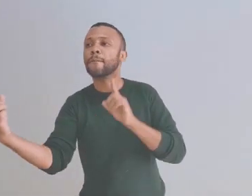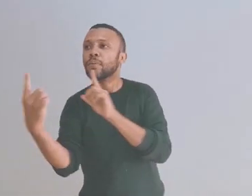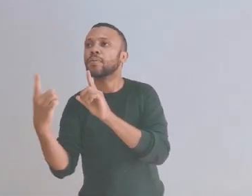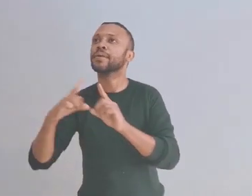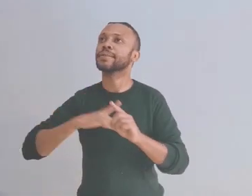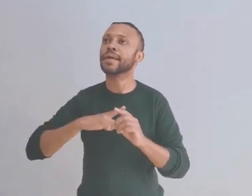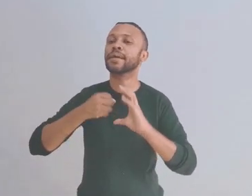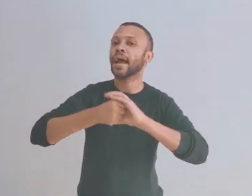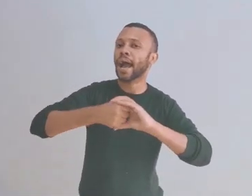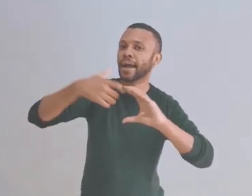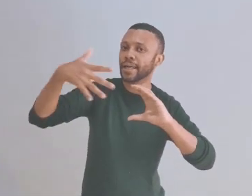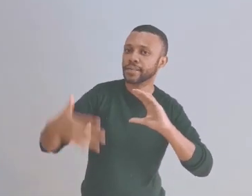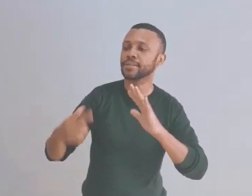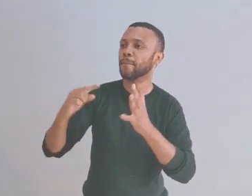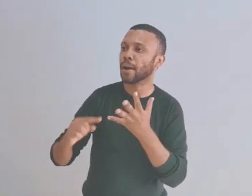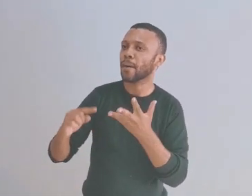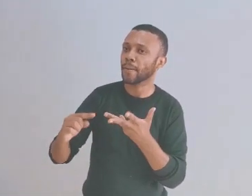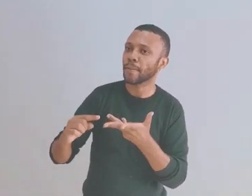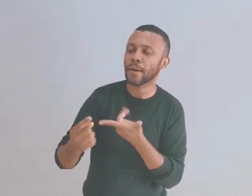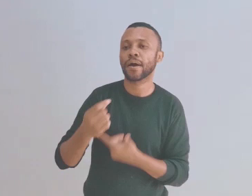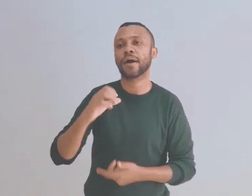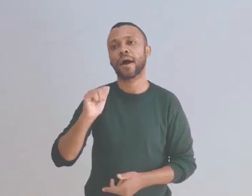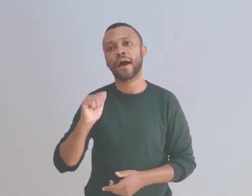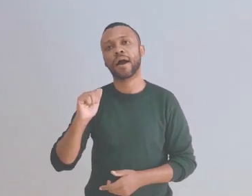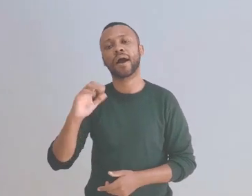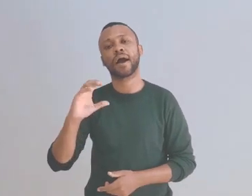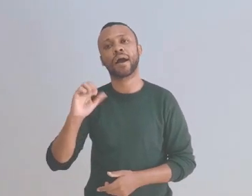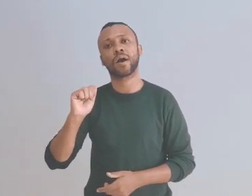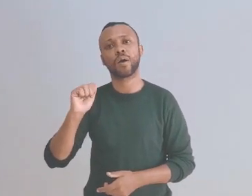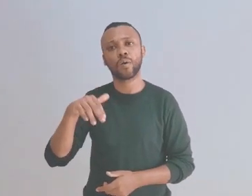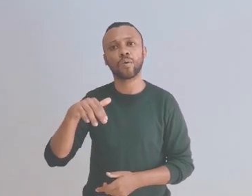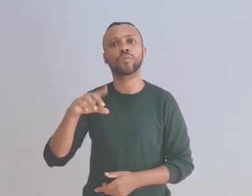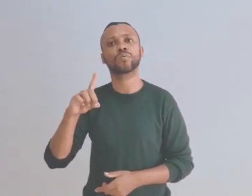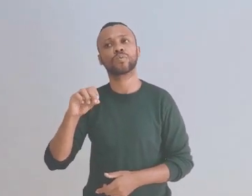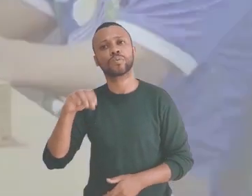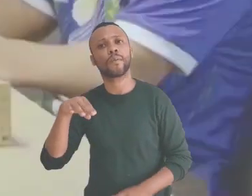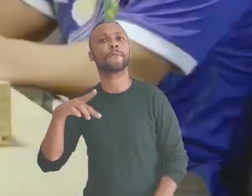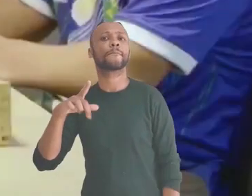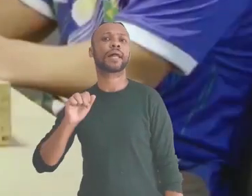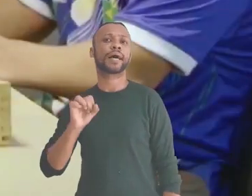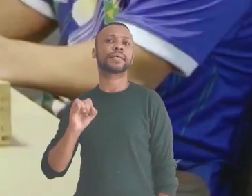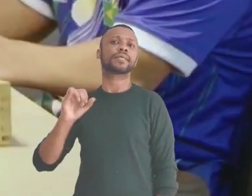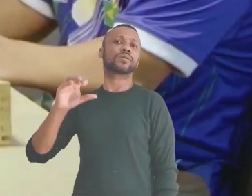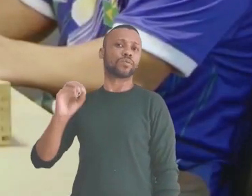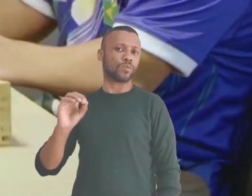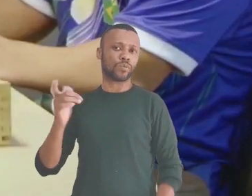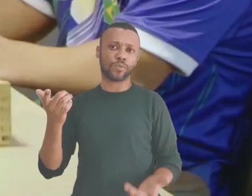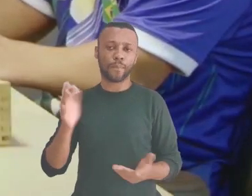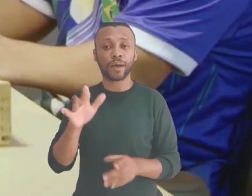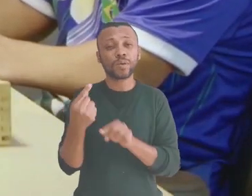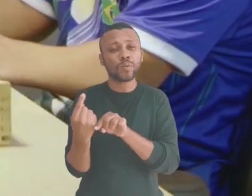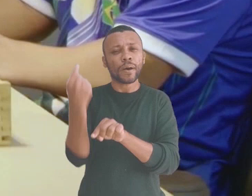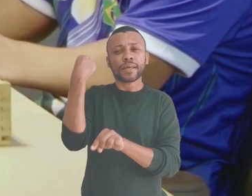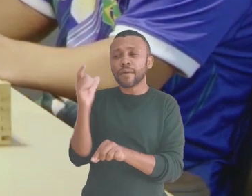tem nanismo, aí já vai mudando outras pessoas. Sim. Exatamente. Sim. Porque no passado a palavra que